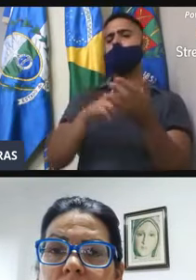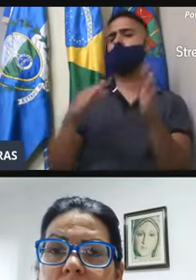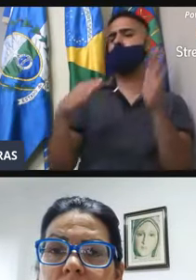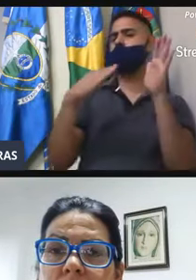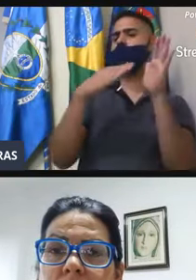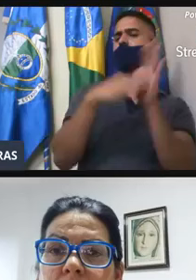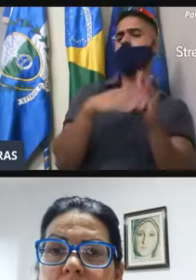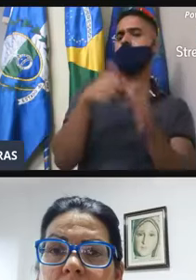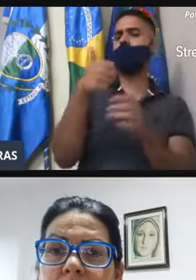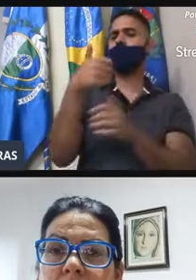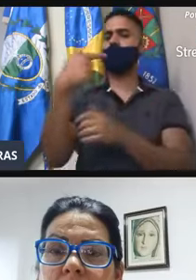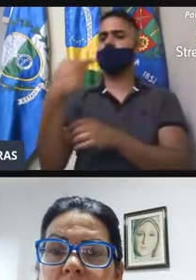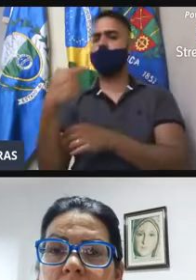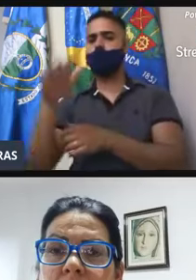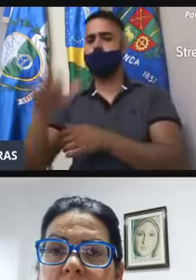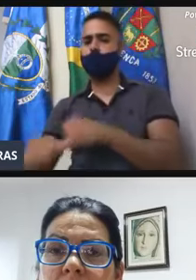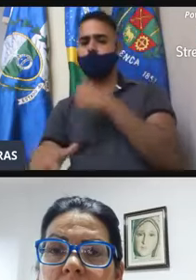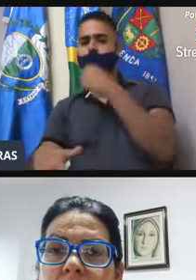professor Rafael?